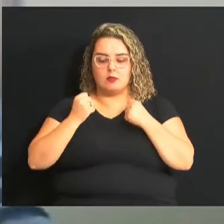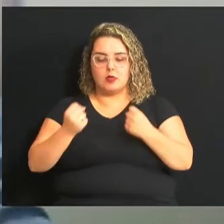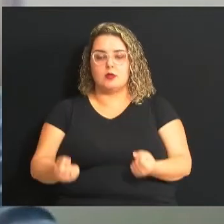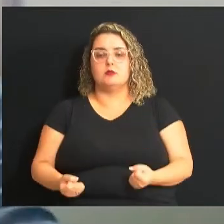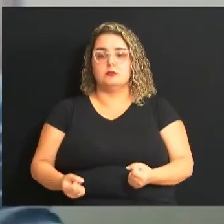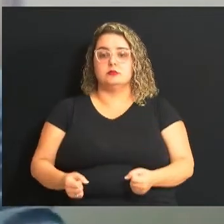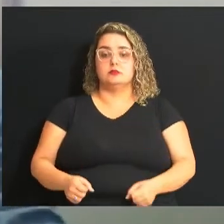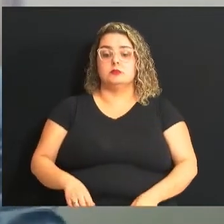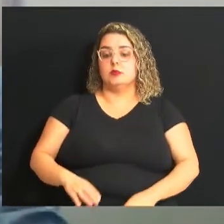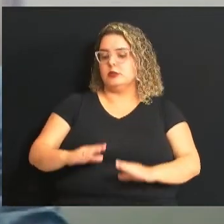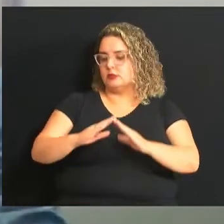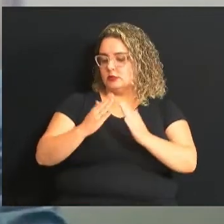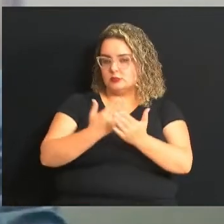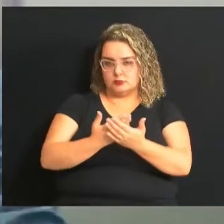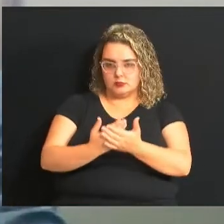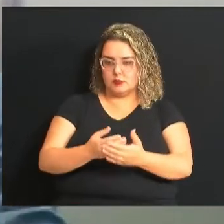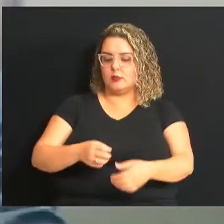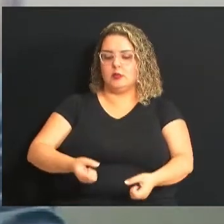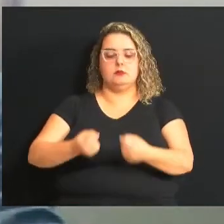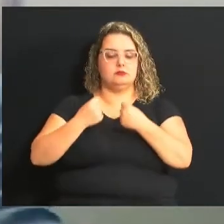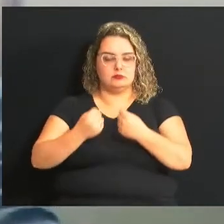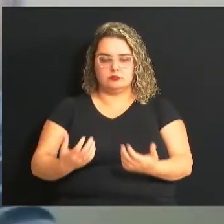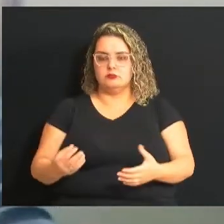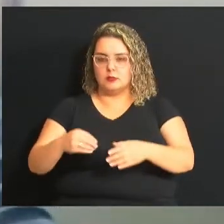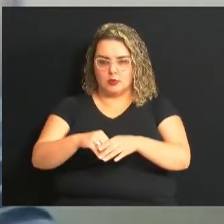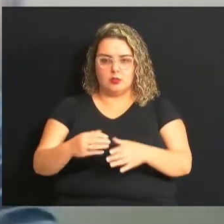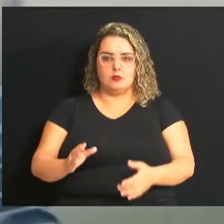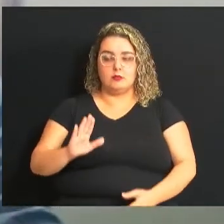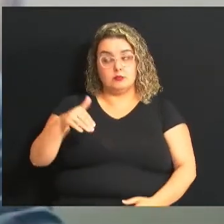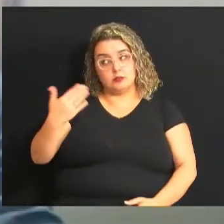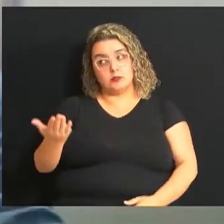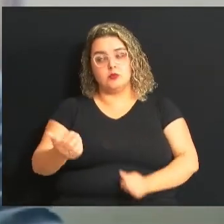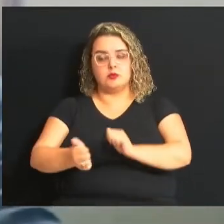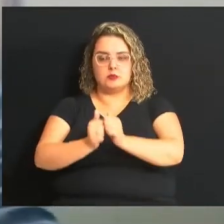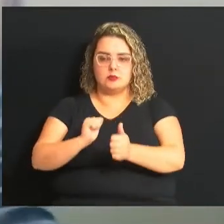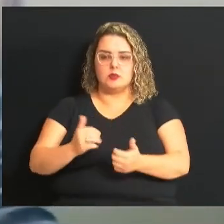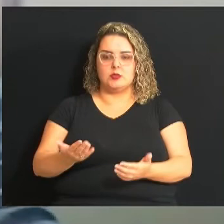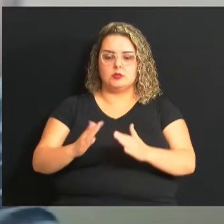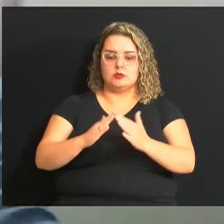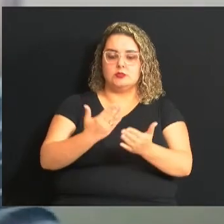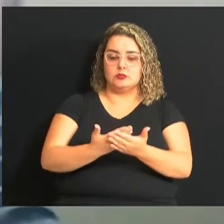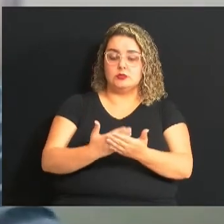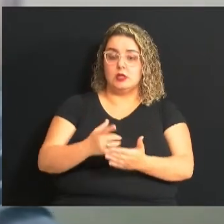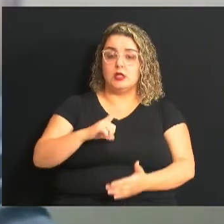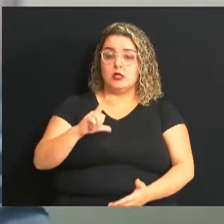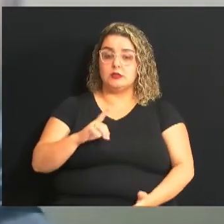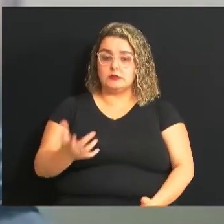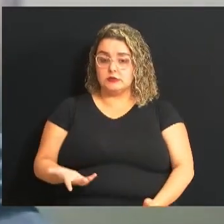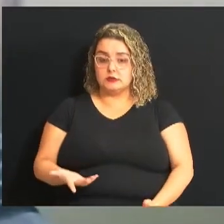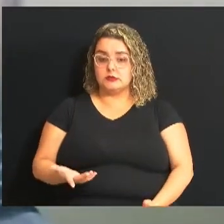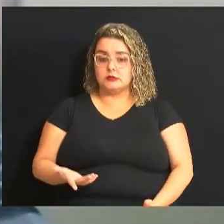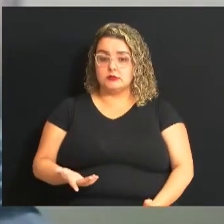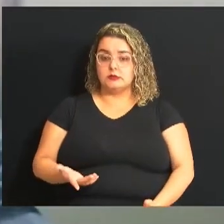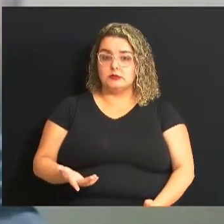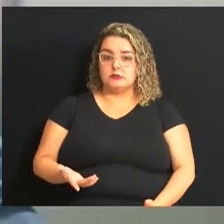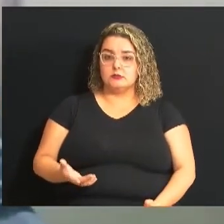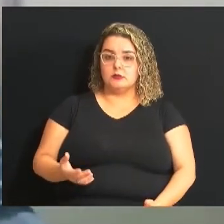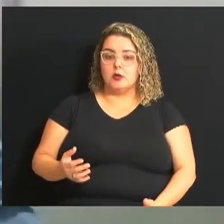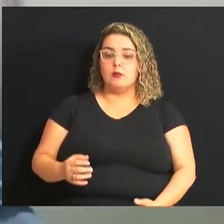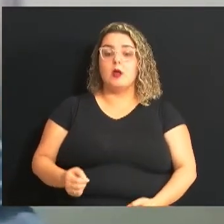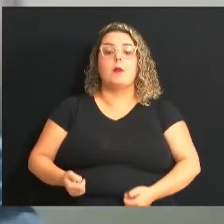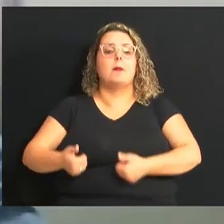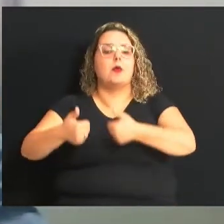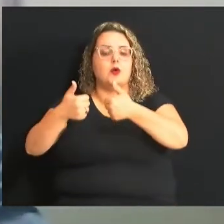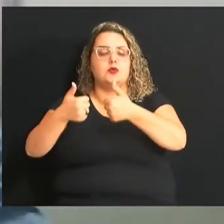física escolar, que buscam um esporte fora a escola, elas têm uma grande curva positiva para que sejam